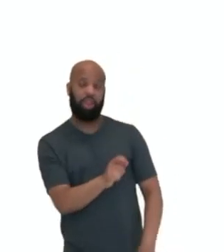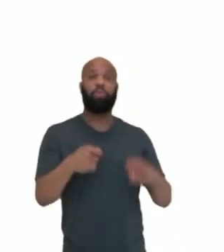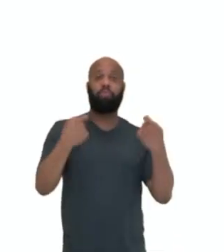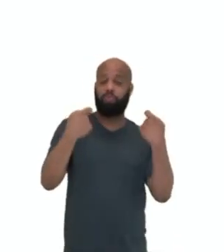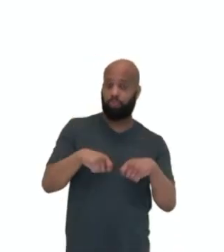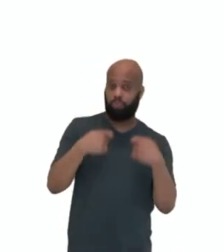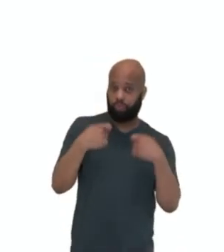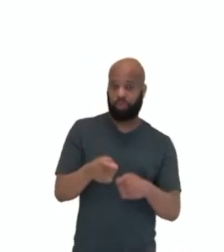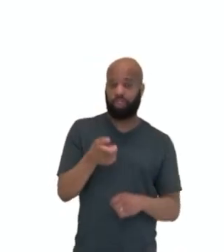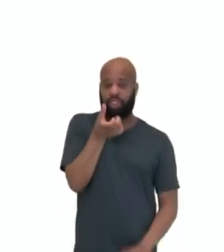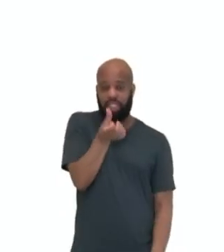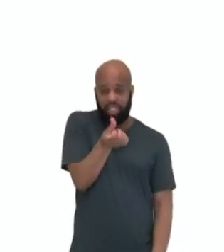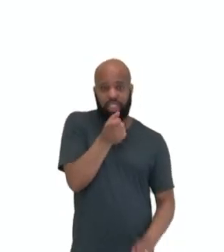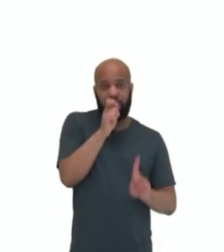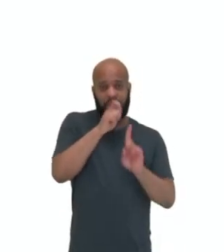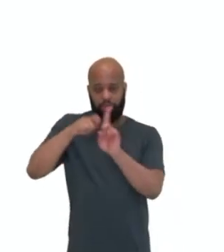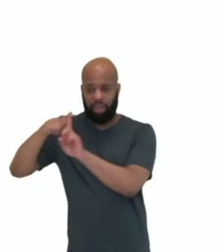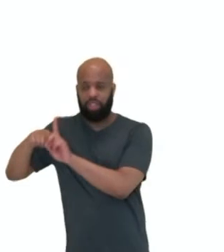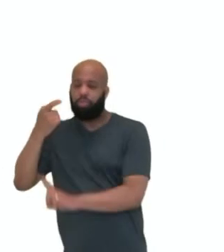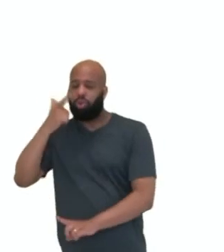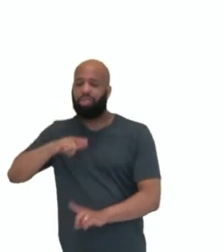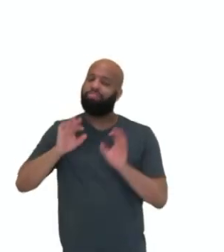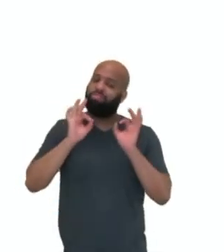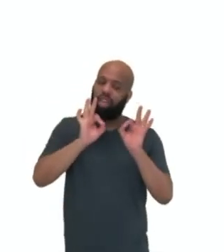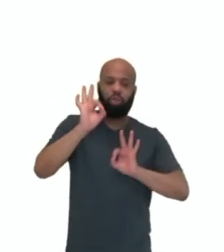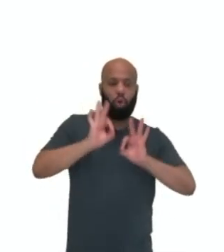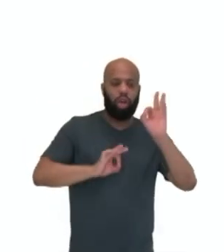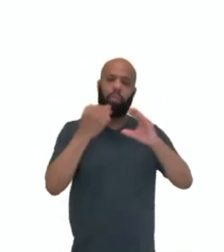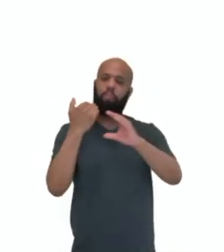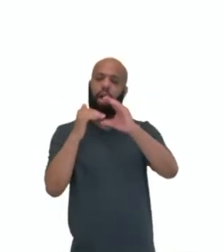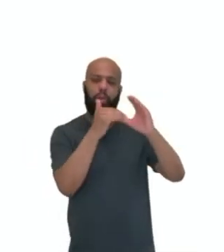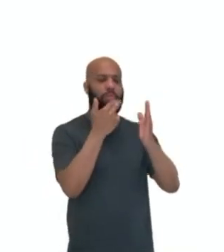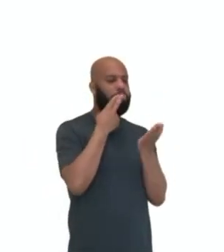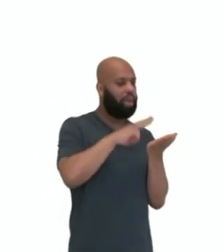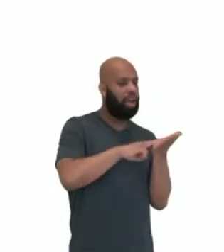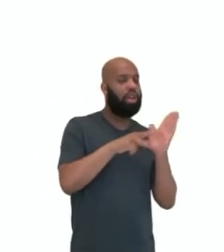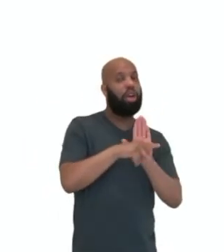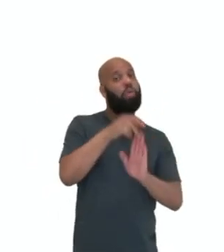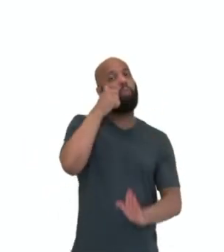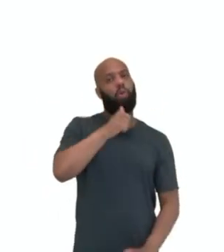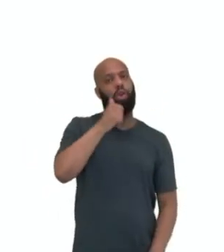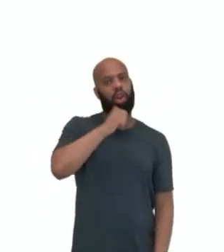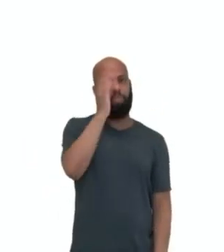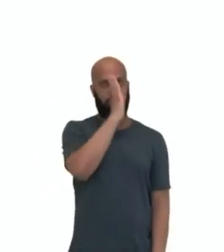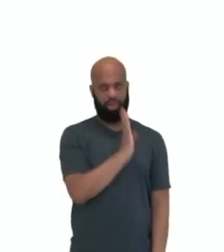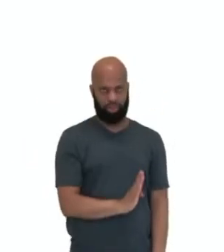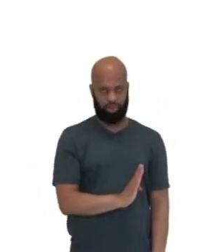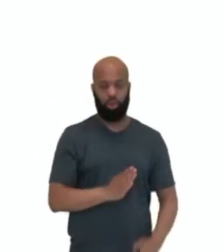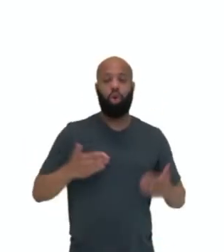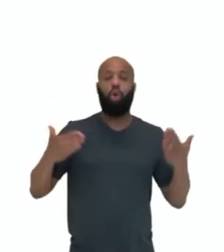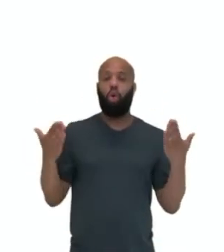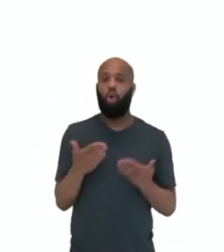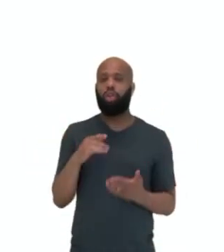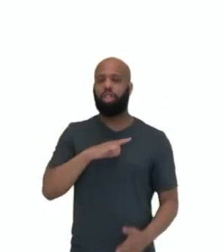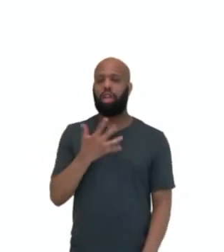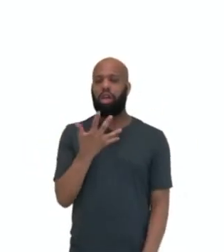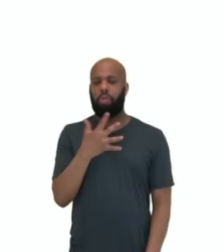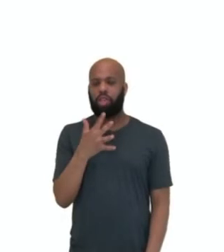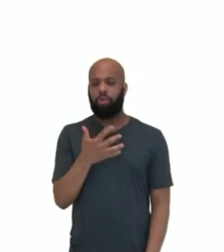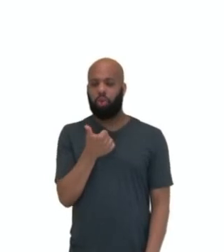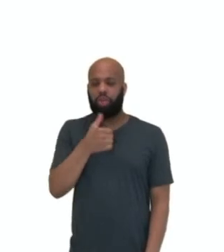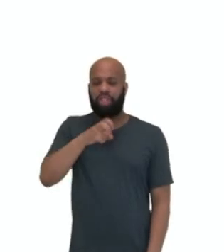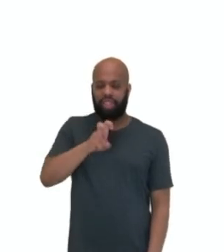necessários 6 meses para colocar em dia a correspondência do Julieta com as brasileiras. Hoje tem uma média de